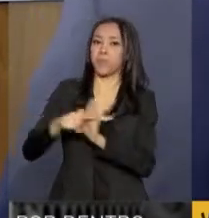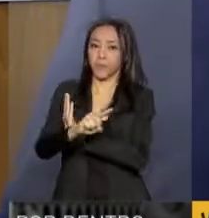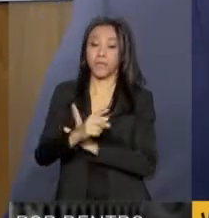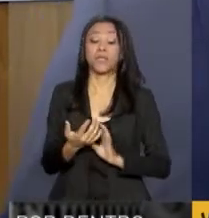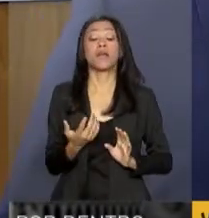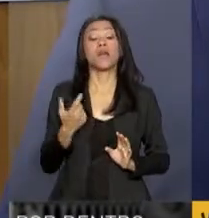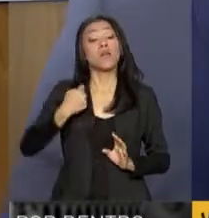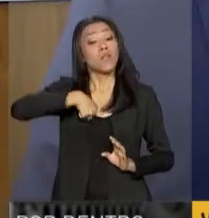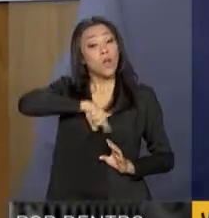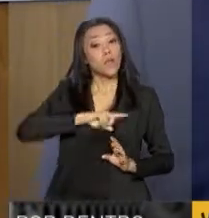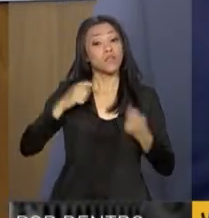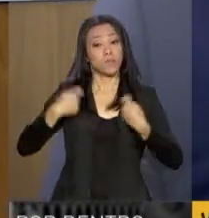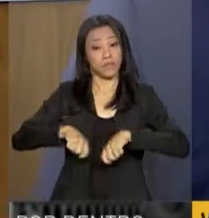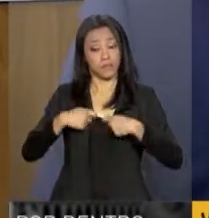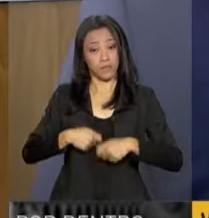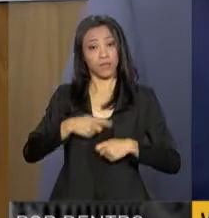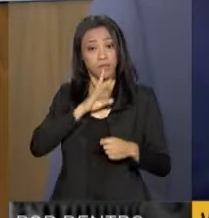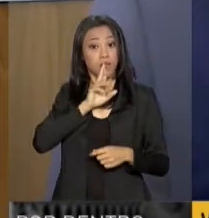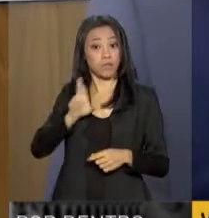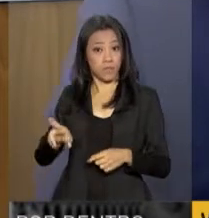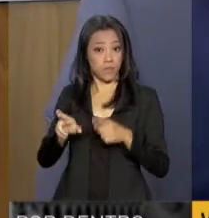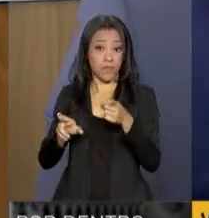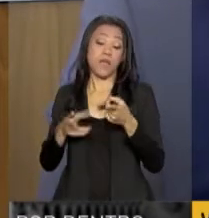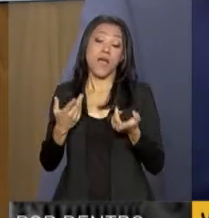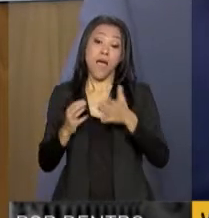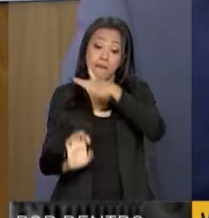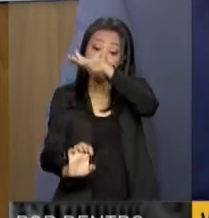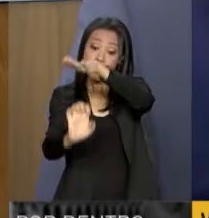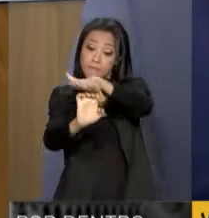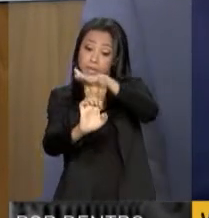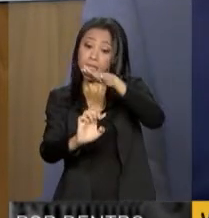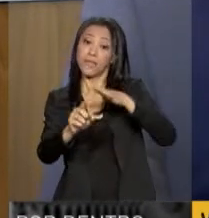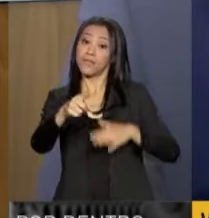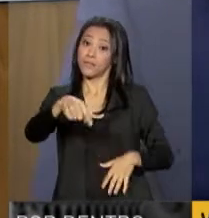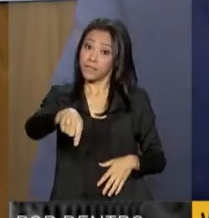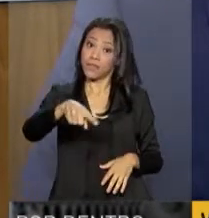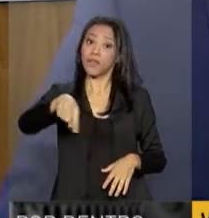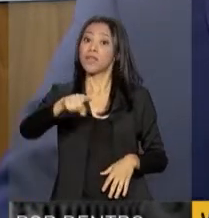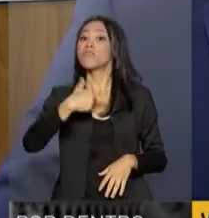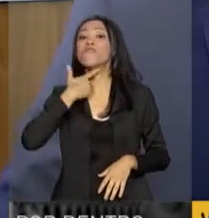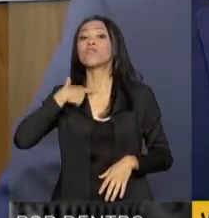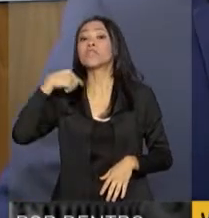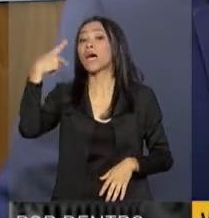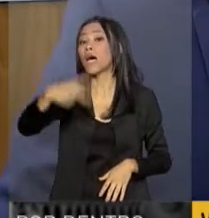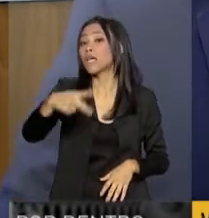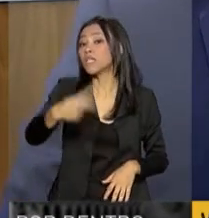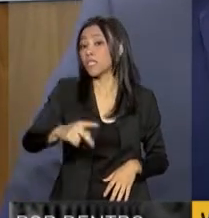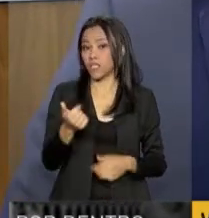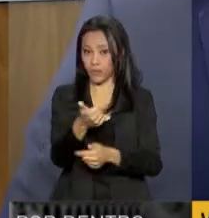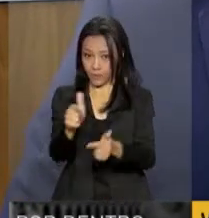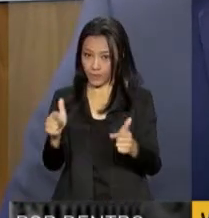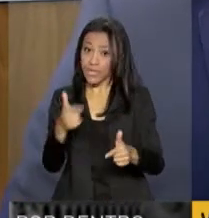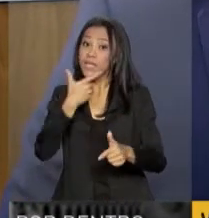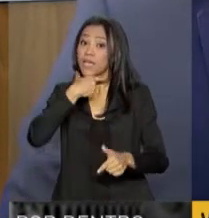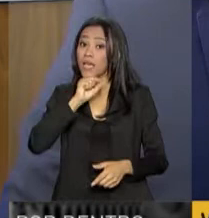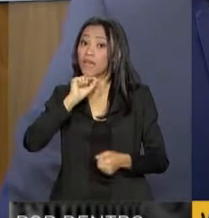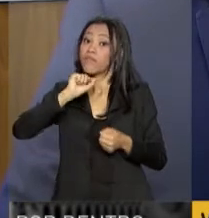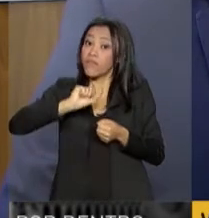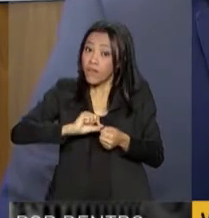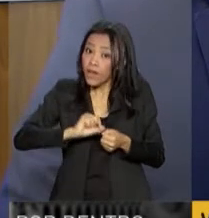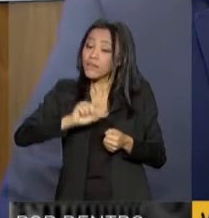consideração que a empresa ela é uma pessoa jurídica não tem vontade que normalmente comete esses atos de corrupção